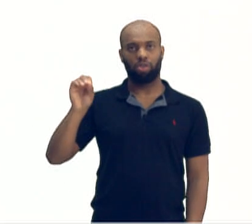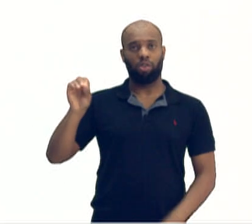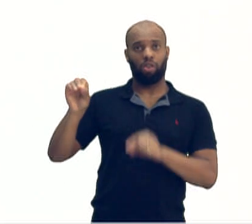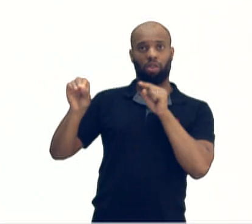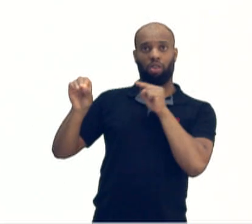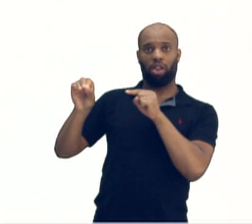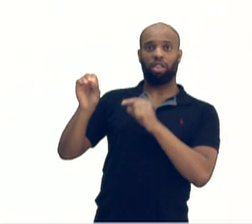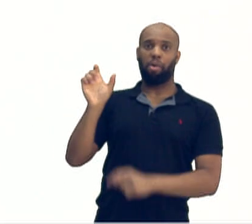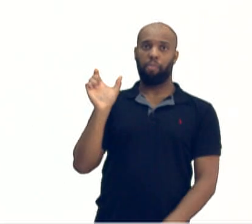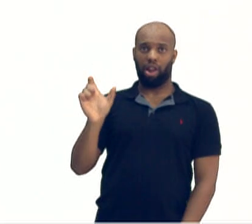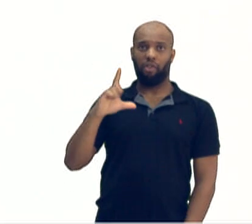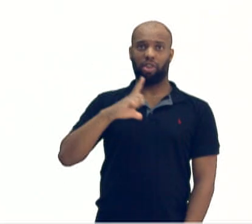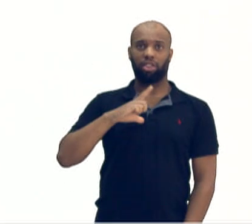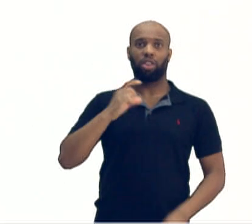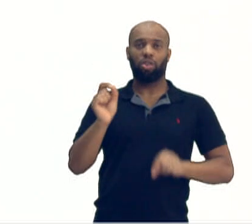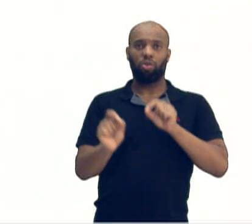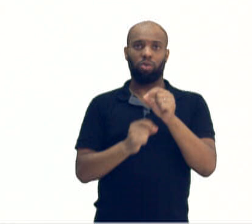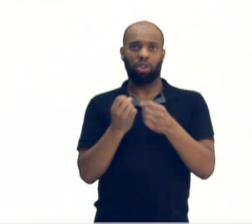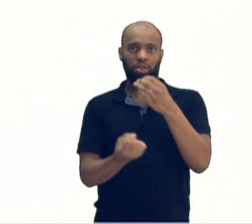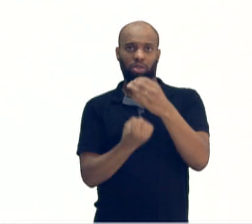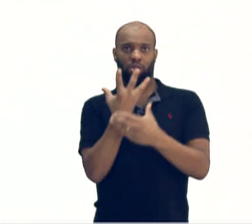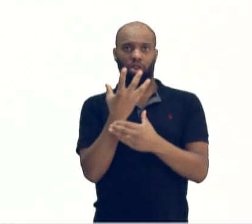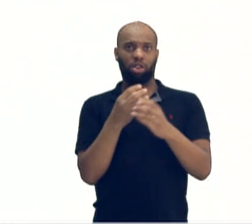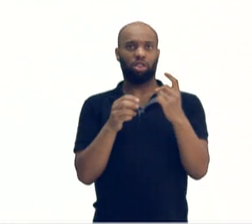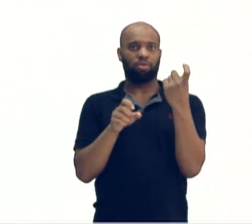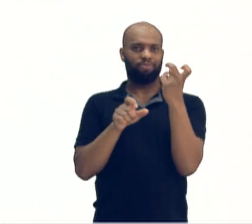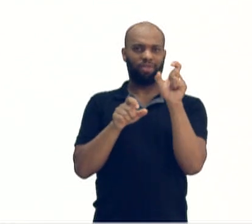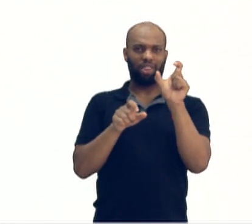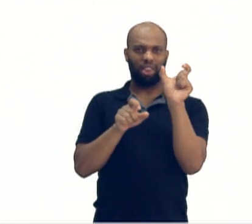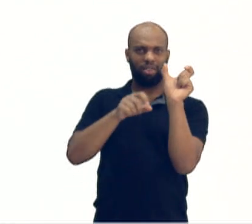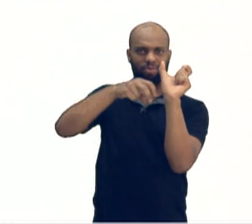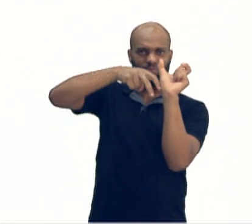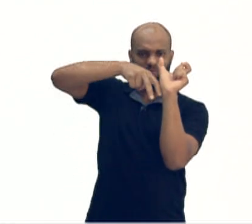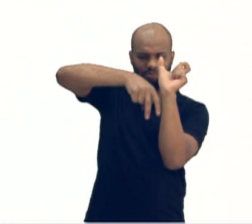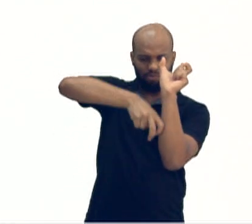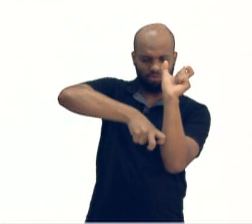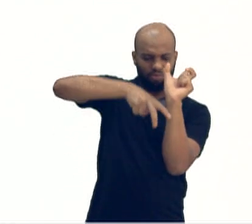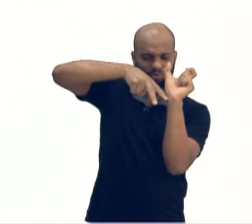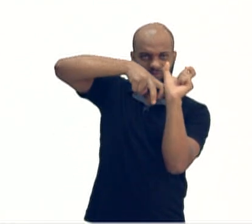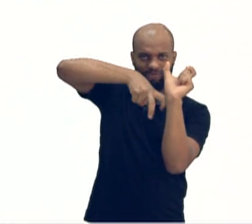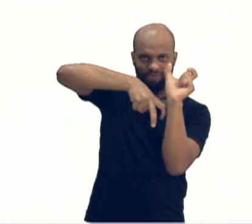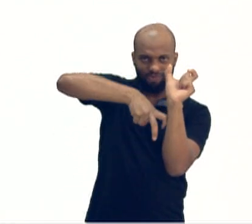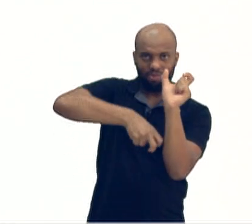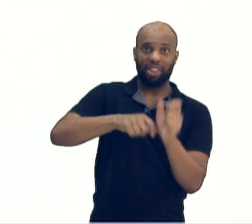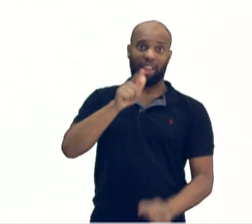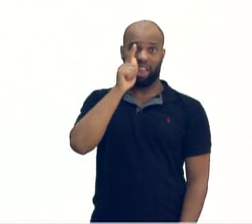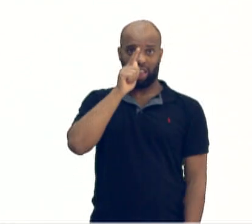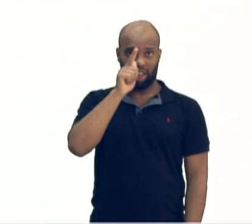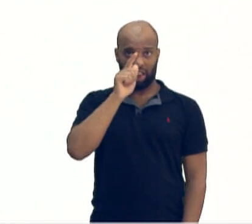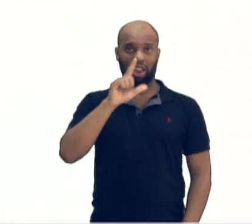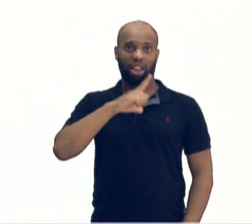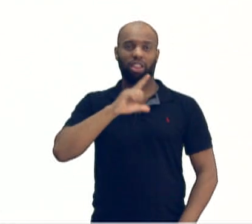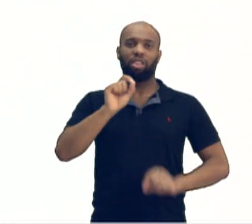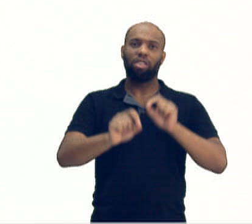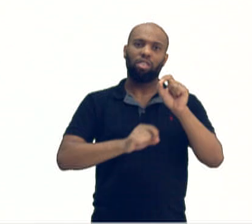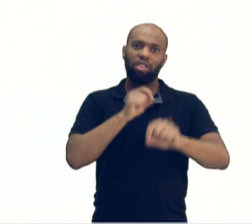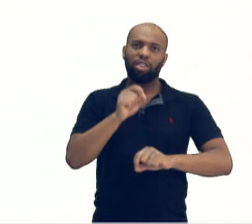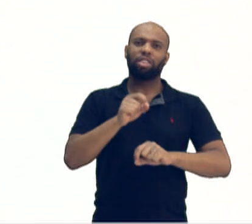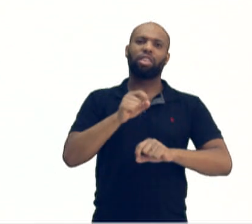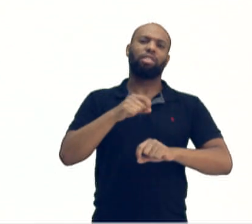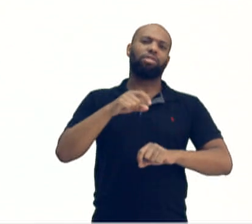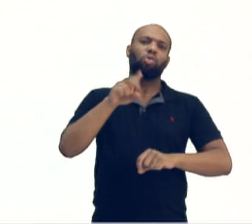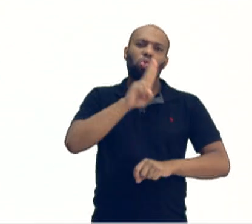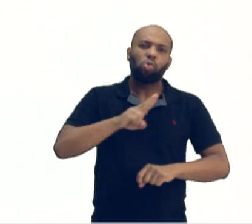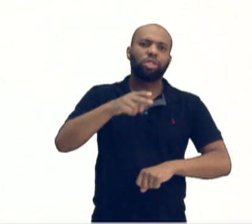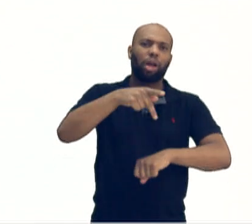de origem grega. Embora a técnica seja antiga, é um embutido de pequenas peças de pedra ou de outros materiais como plástico,